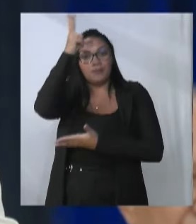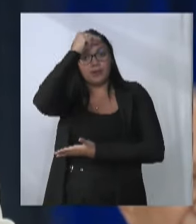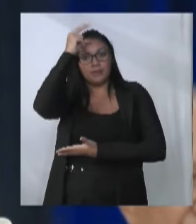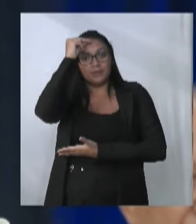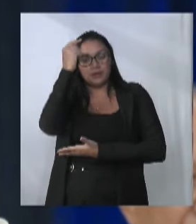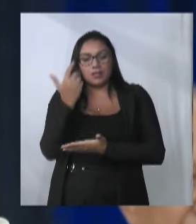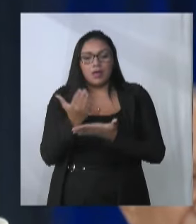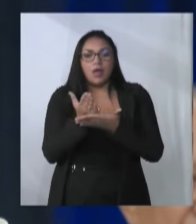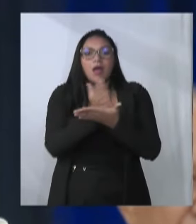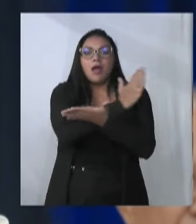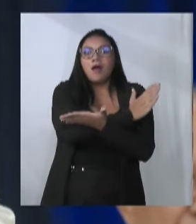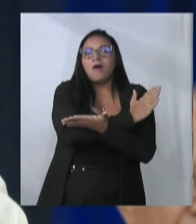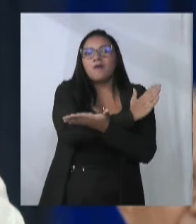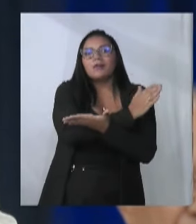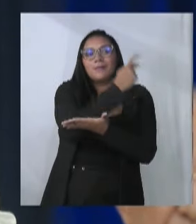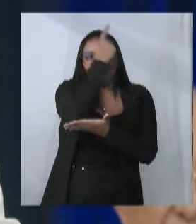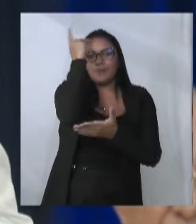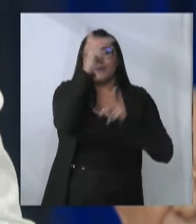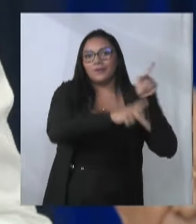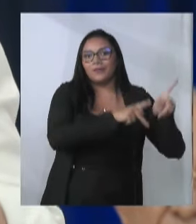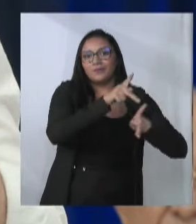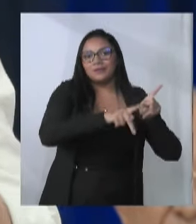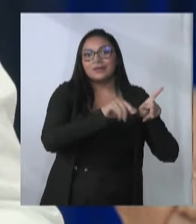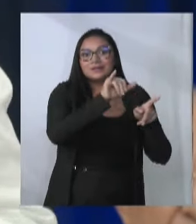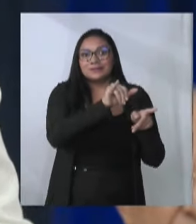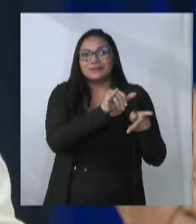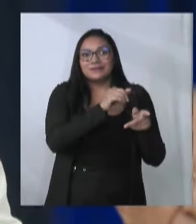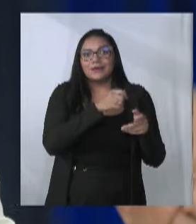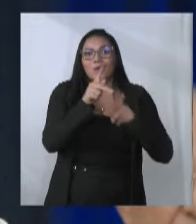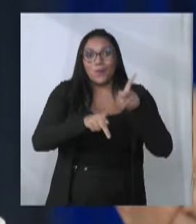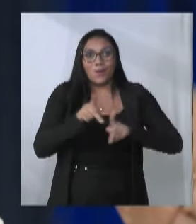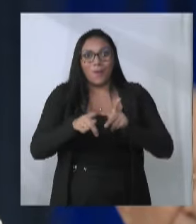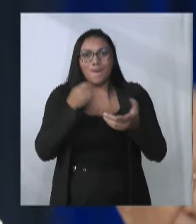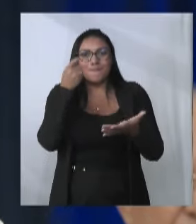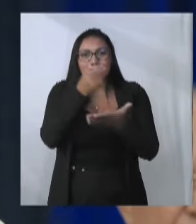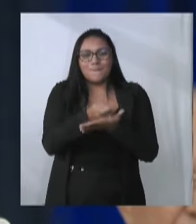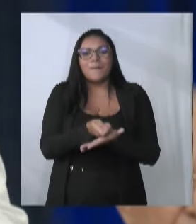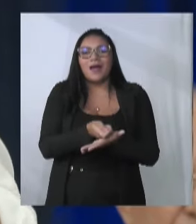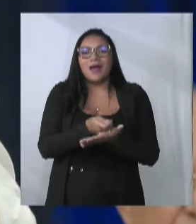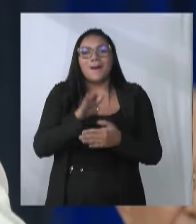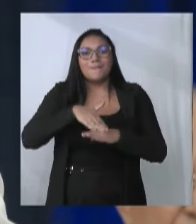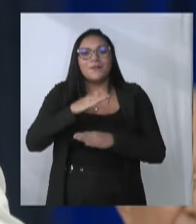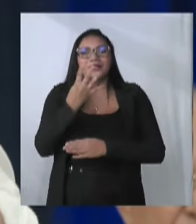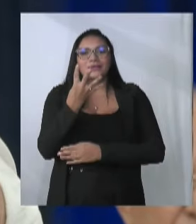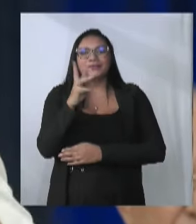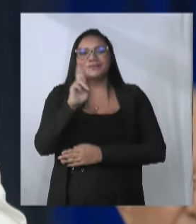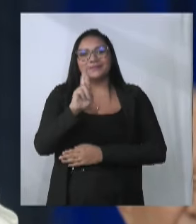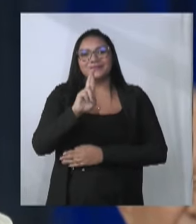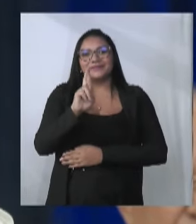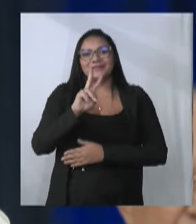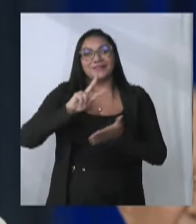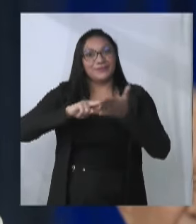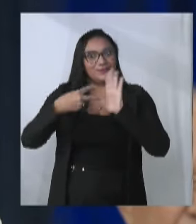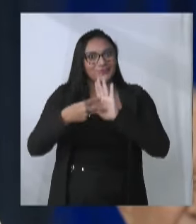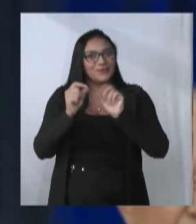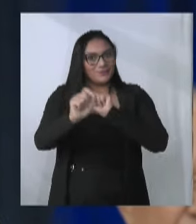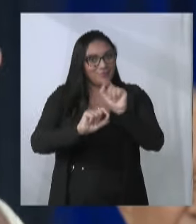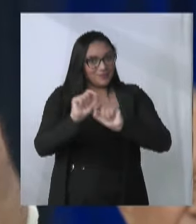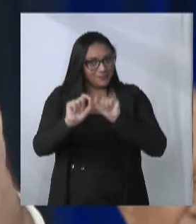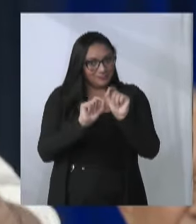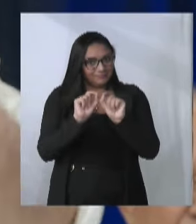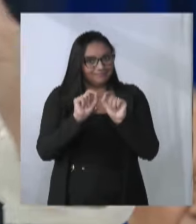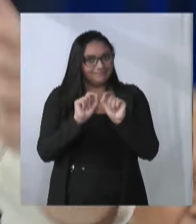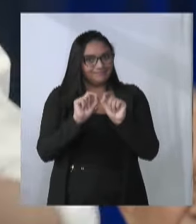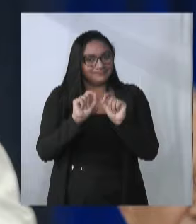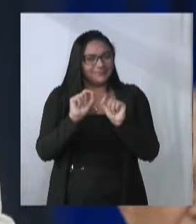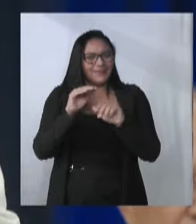outra metade pelo cidadão. Se o cidadão está pagando mais de R$ 4,00 na passagem, significa que o preço da passagem de ônibus